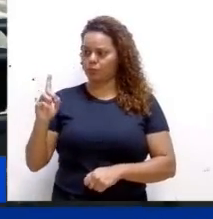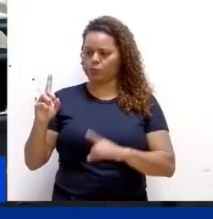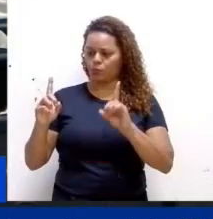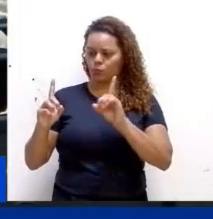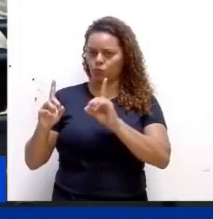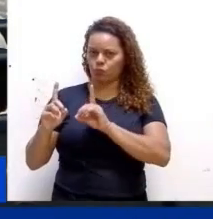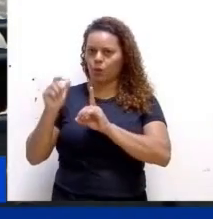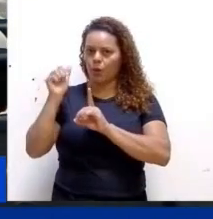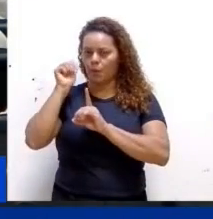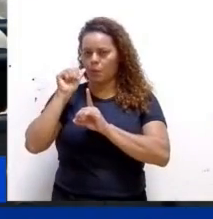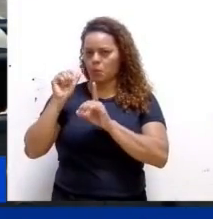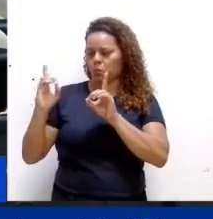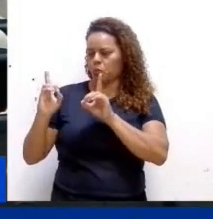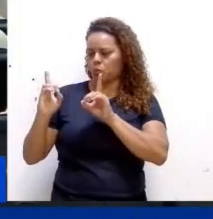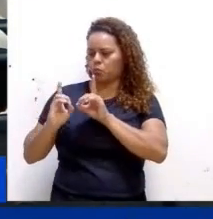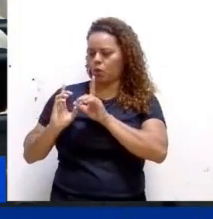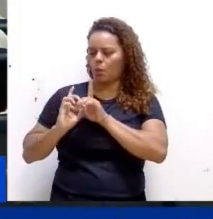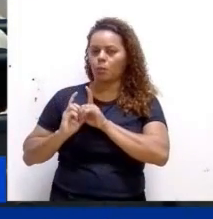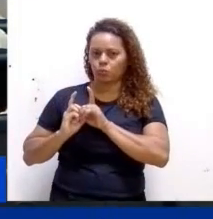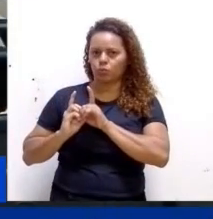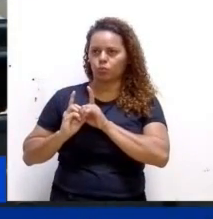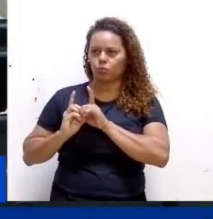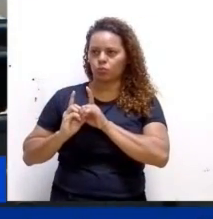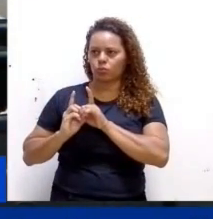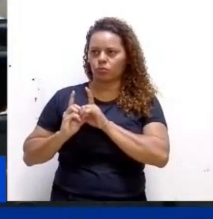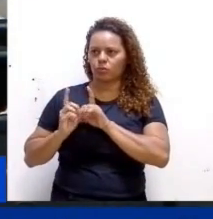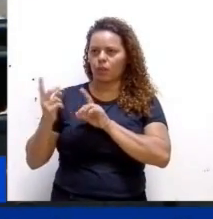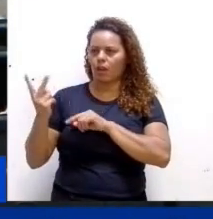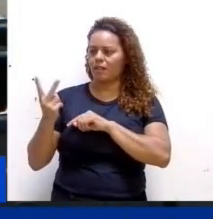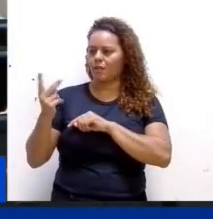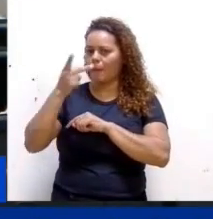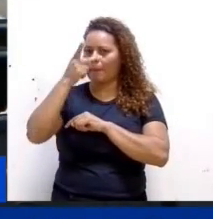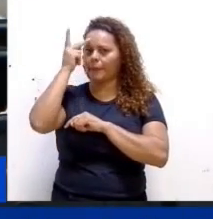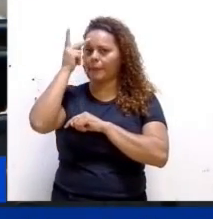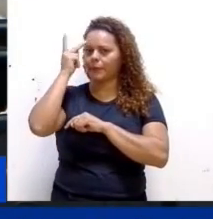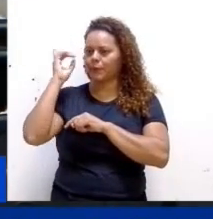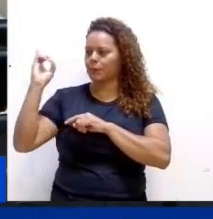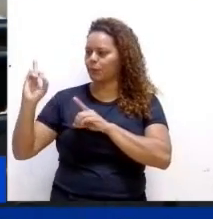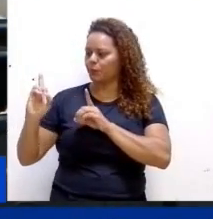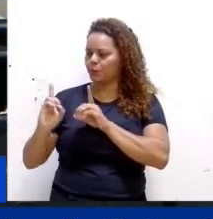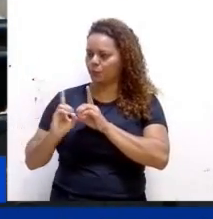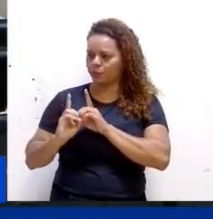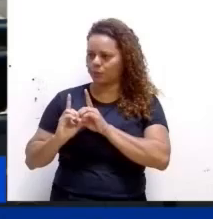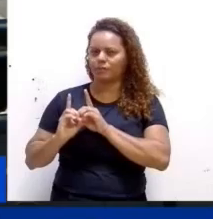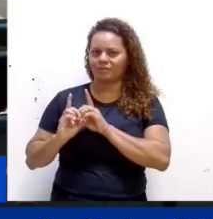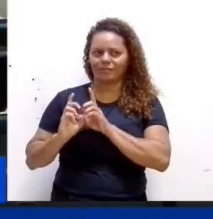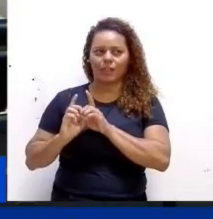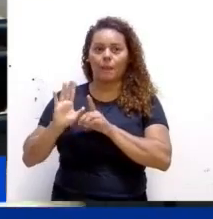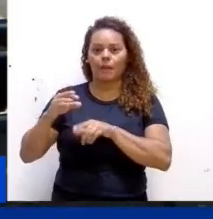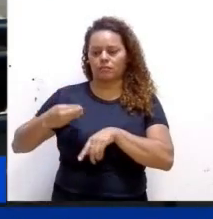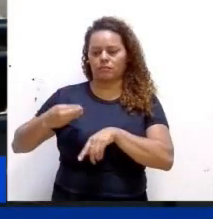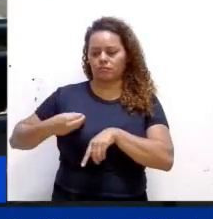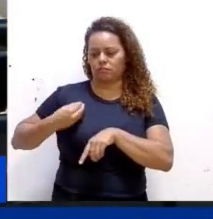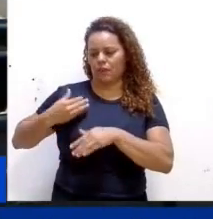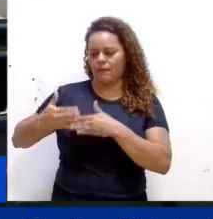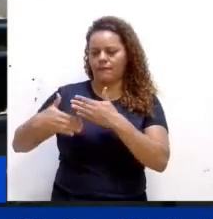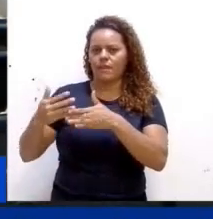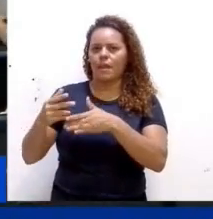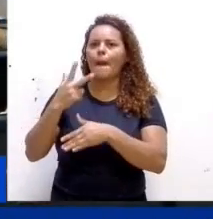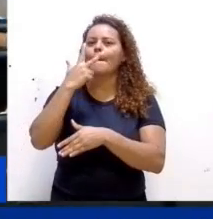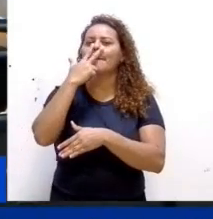Nada mais é do que a união entre duas pessoas que pretendem viver como se